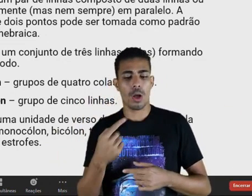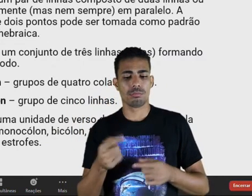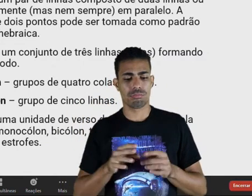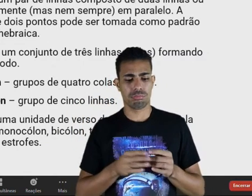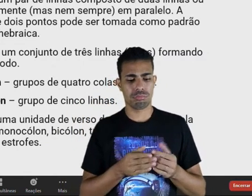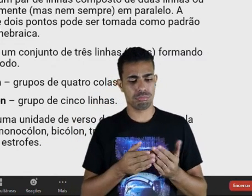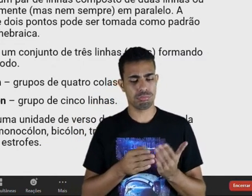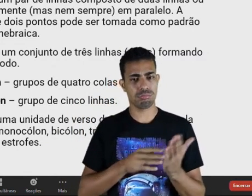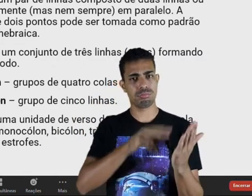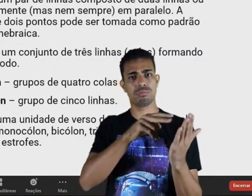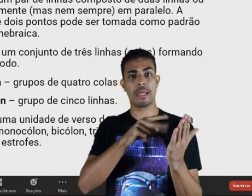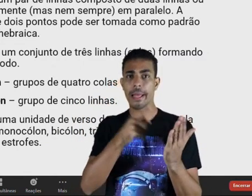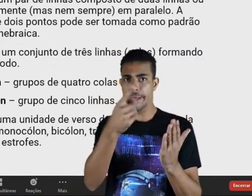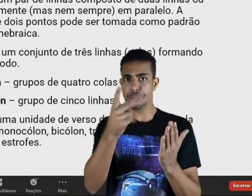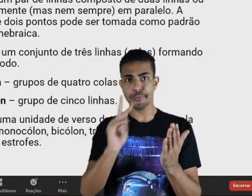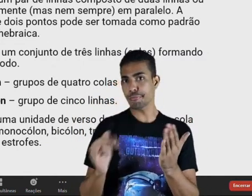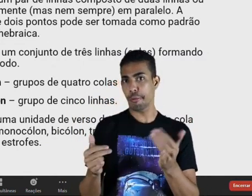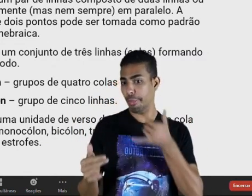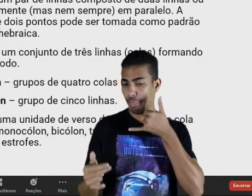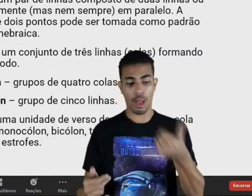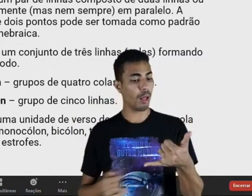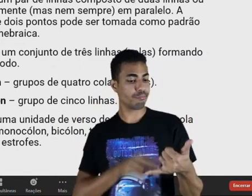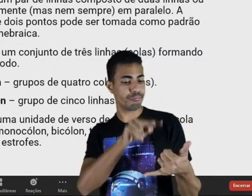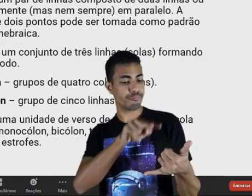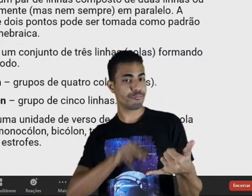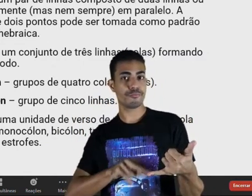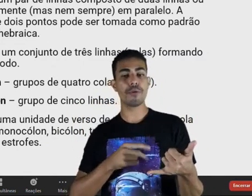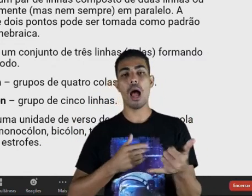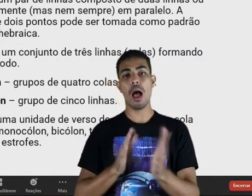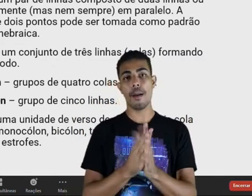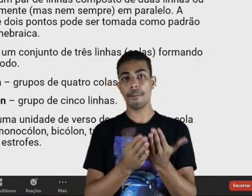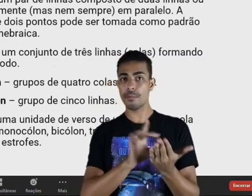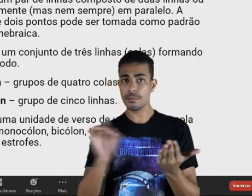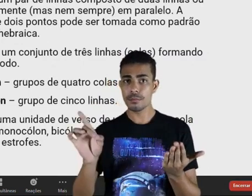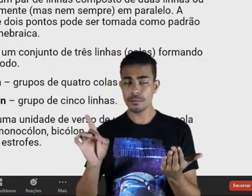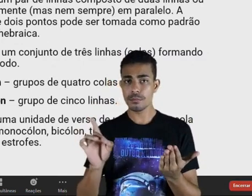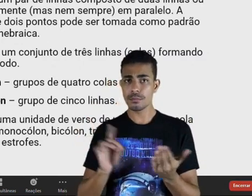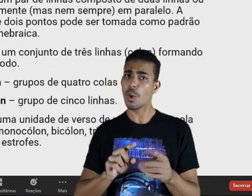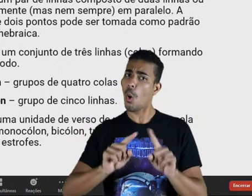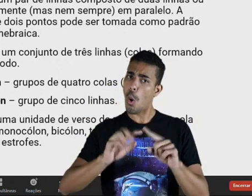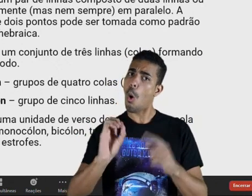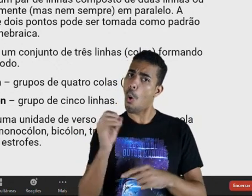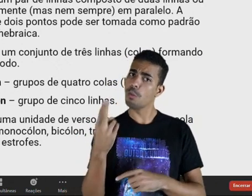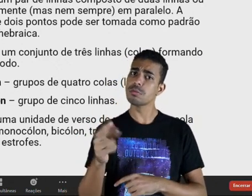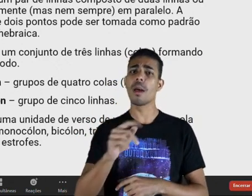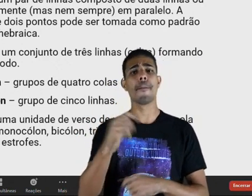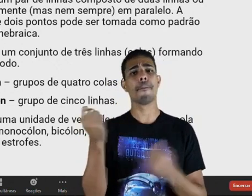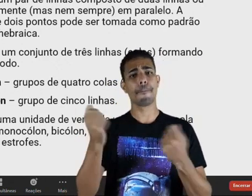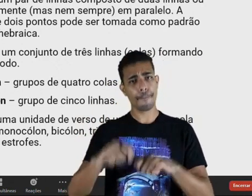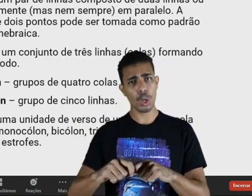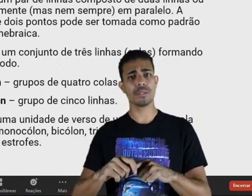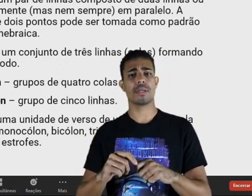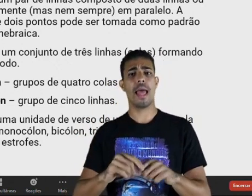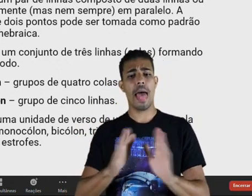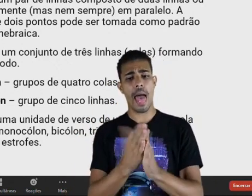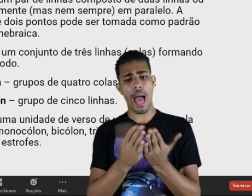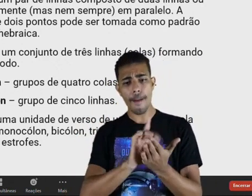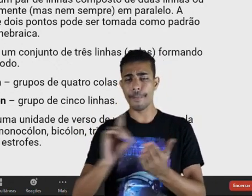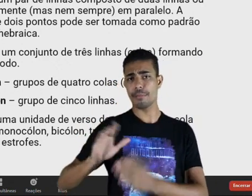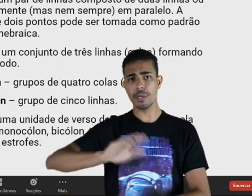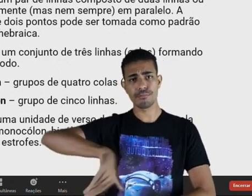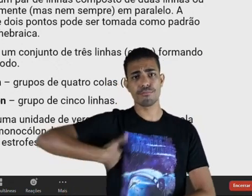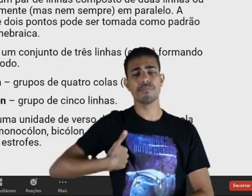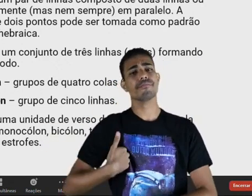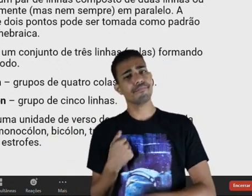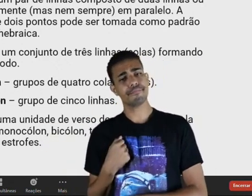lendo a Bíblia no seu smartphone. Ou você pode ir para a igreja levando a Bíblia debaixo do braço. Contudo, naquele tempo